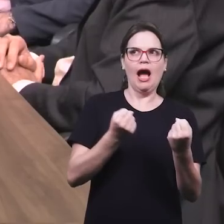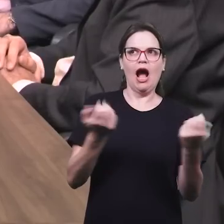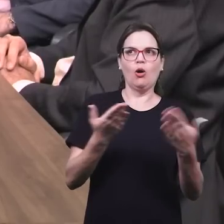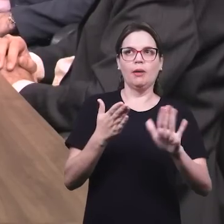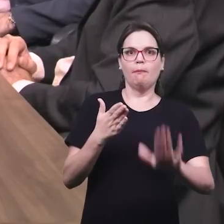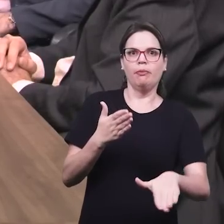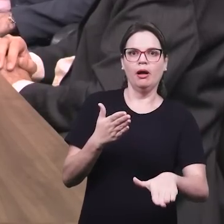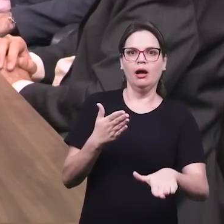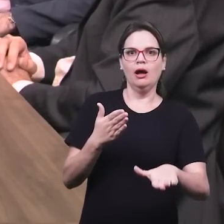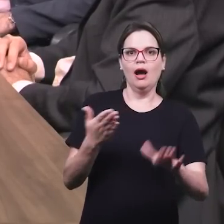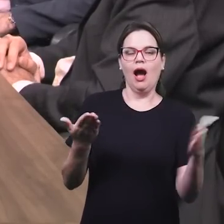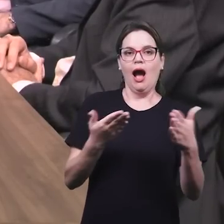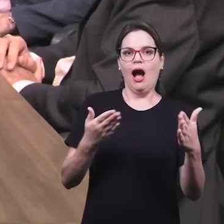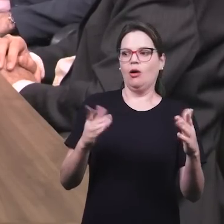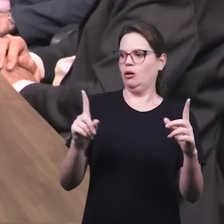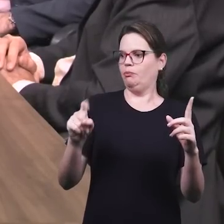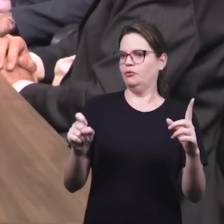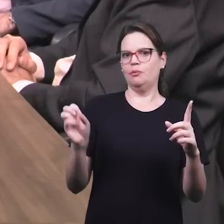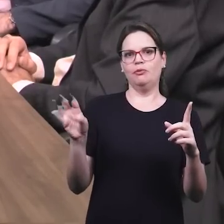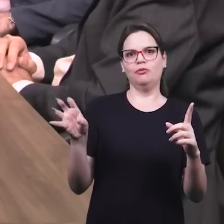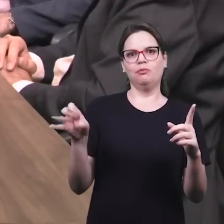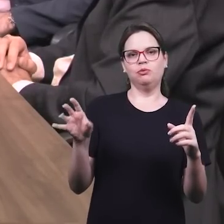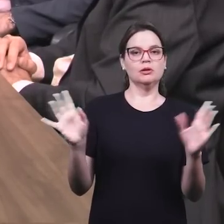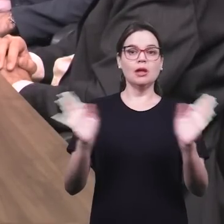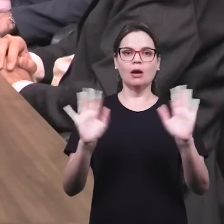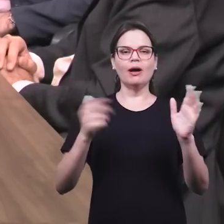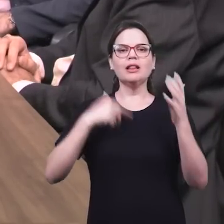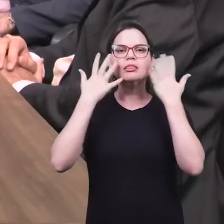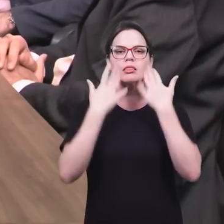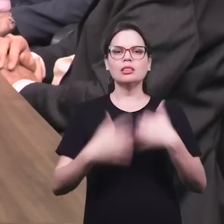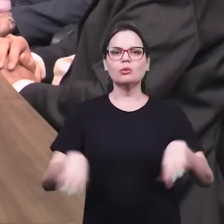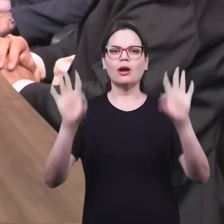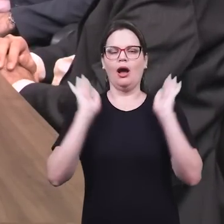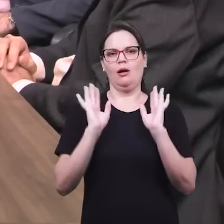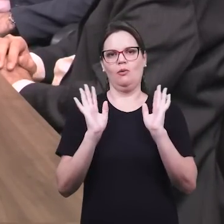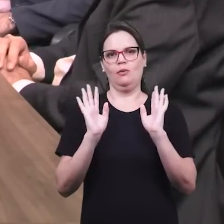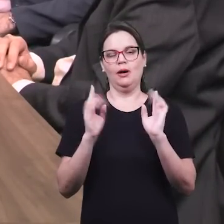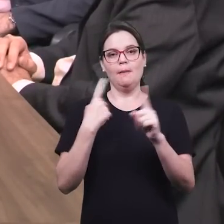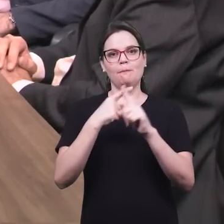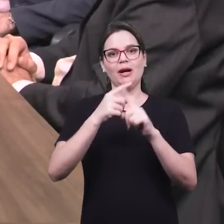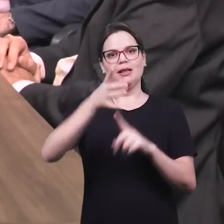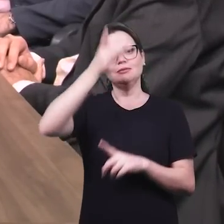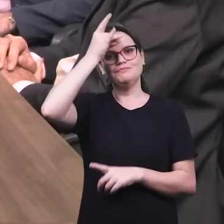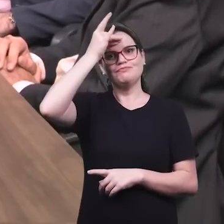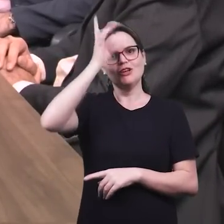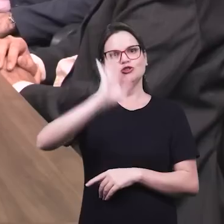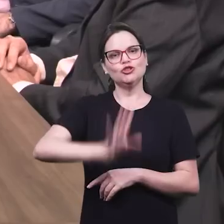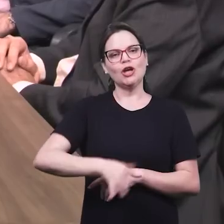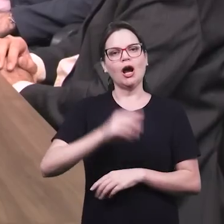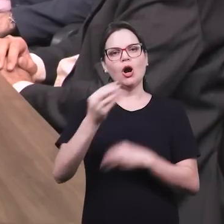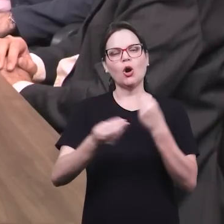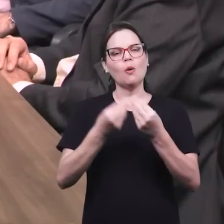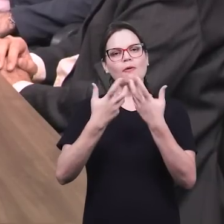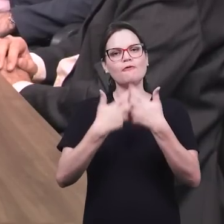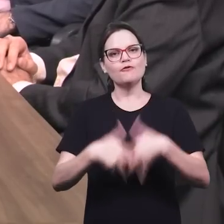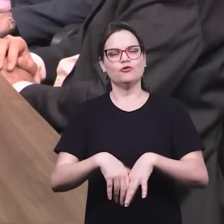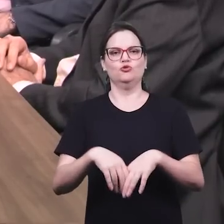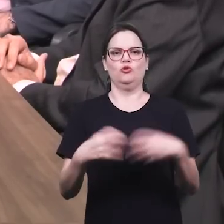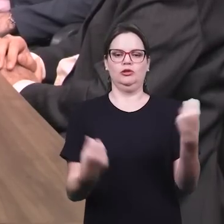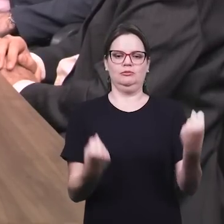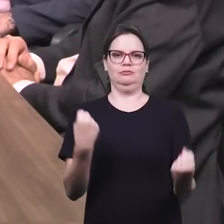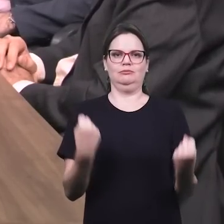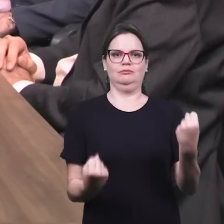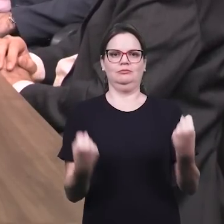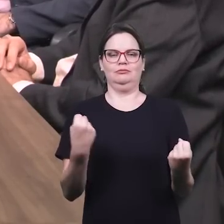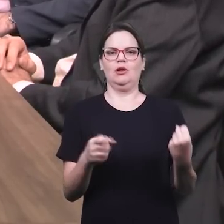isso já faz parte da sua memória. Então aquilo ali, o cérebro vai agindo, mas está gravado na sua mente como que você faz esse processo